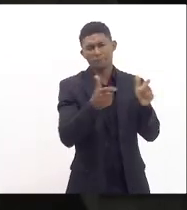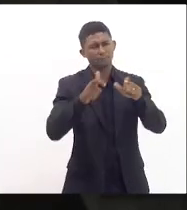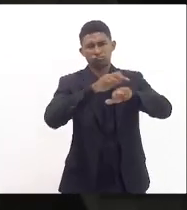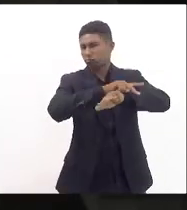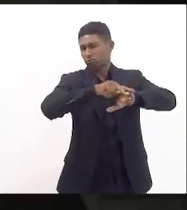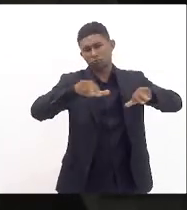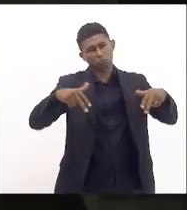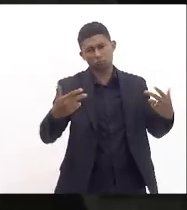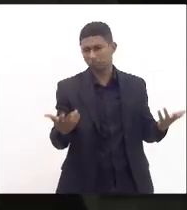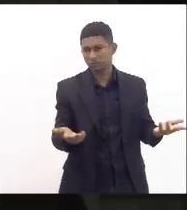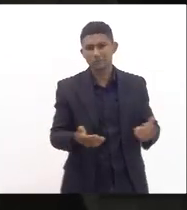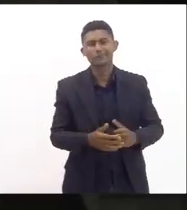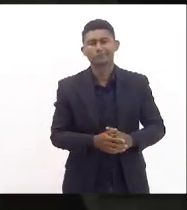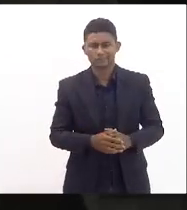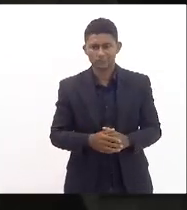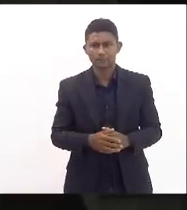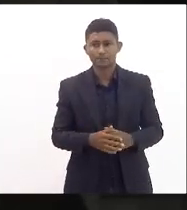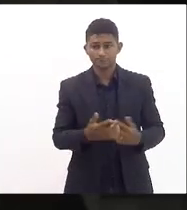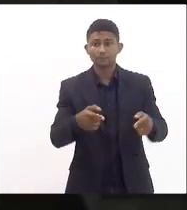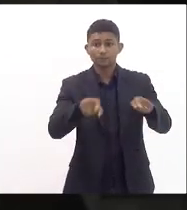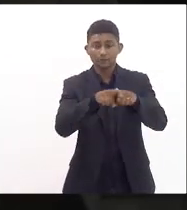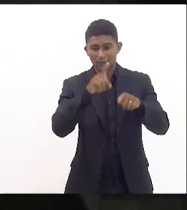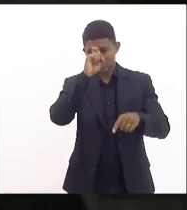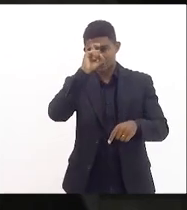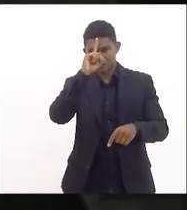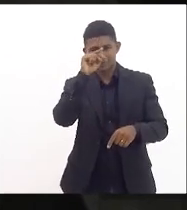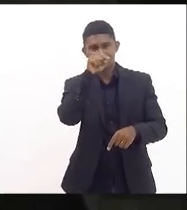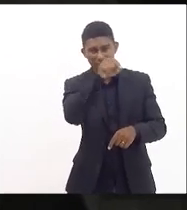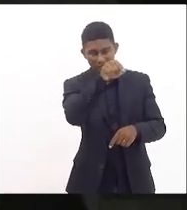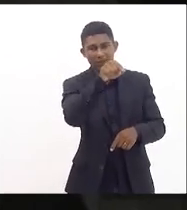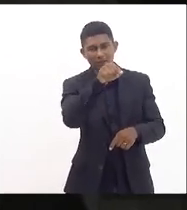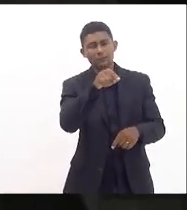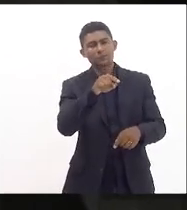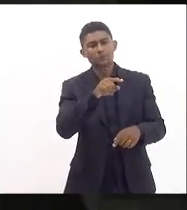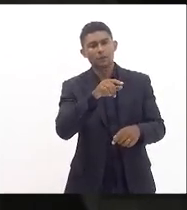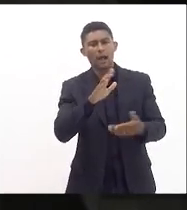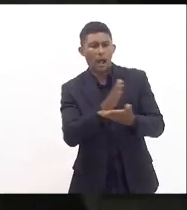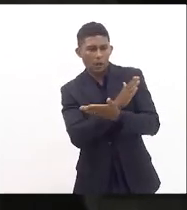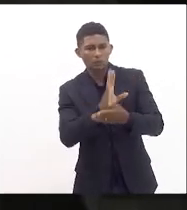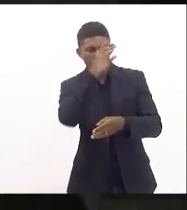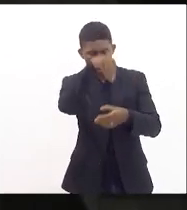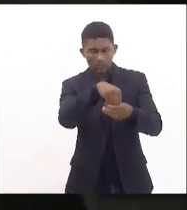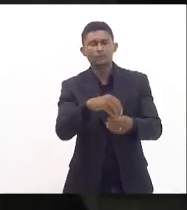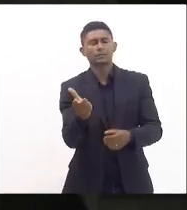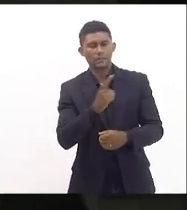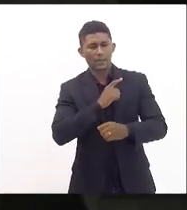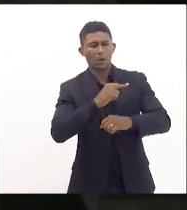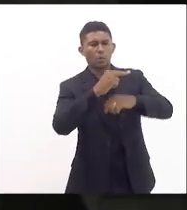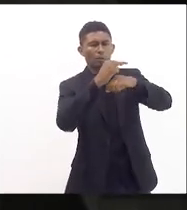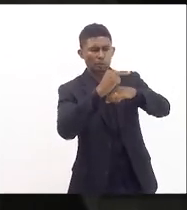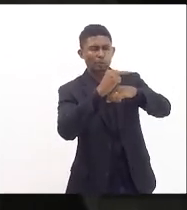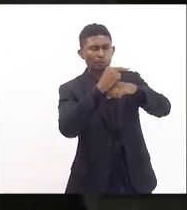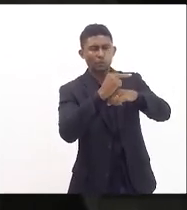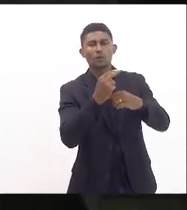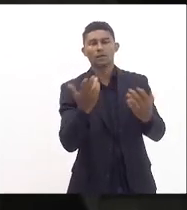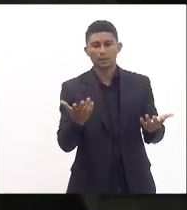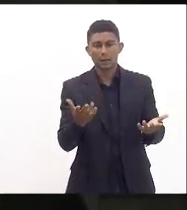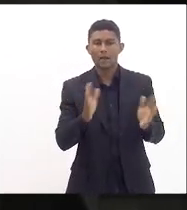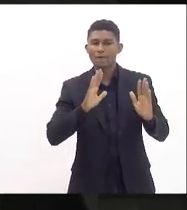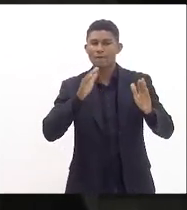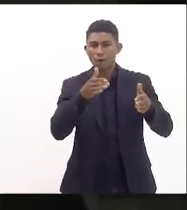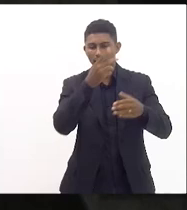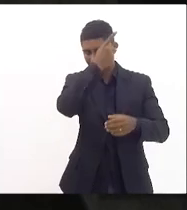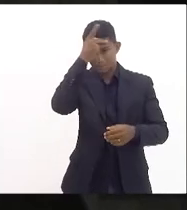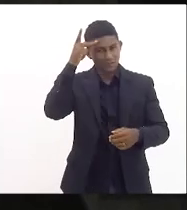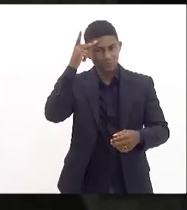de leitos de saúde mental em hospitais gerais. No caso do Rio de Janeiro, nos últimos 4 anos, nós